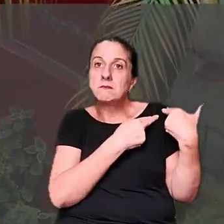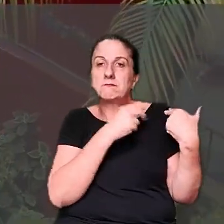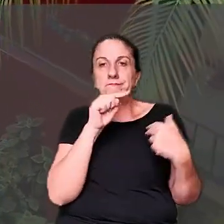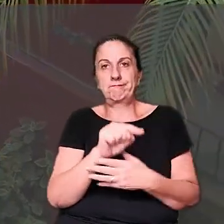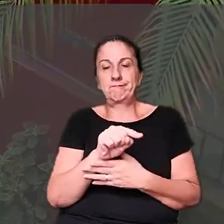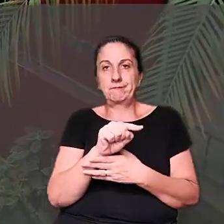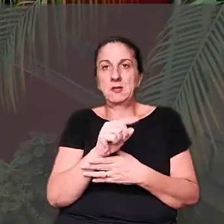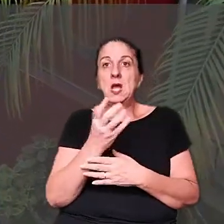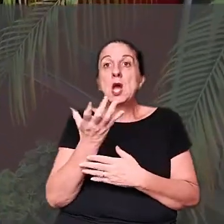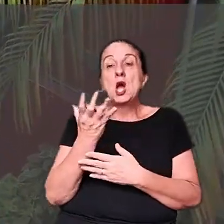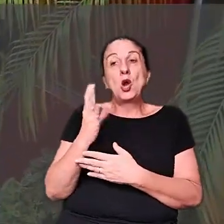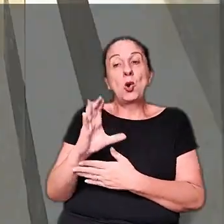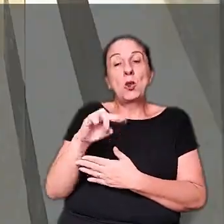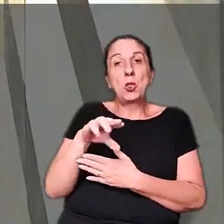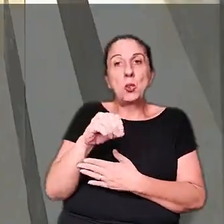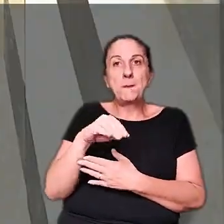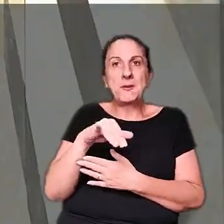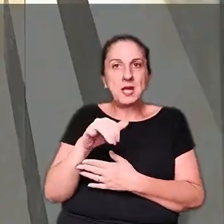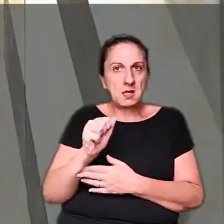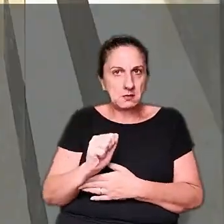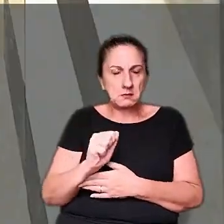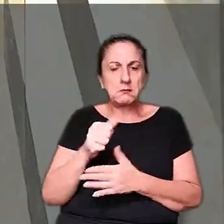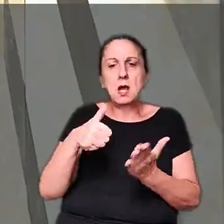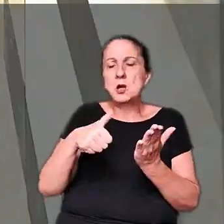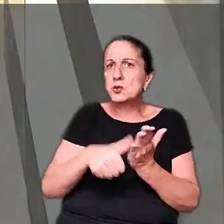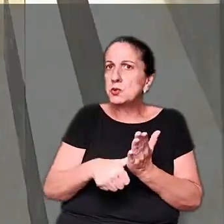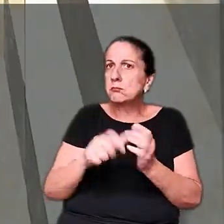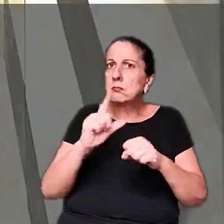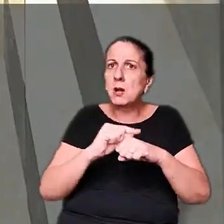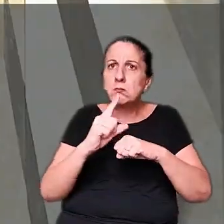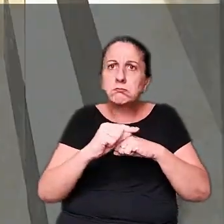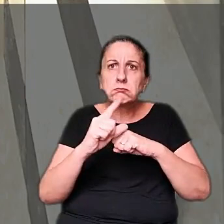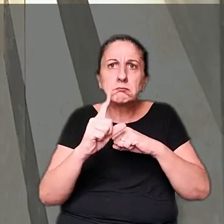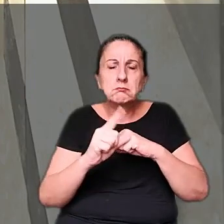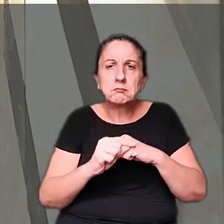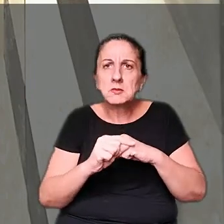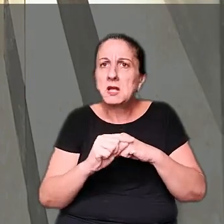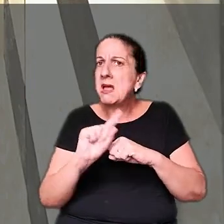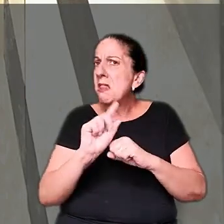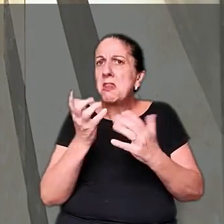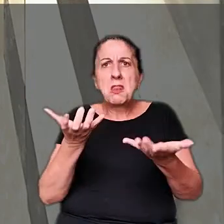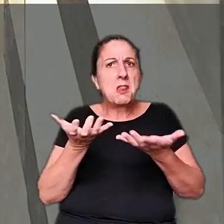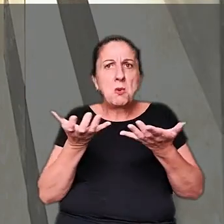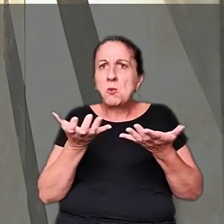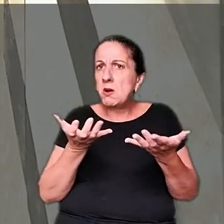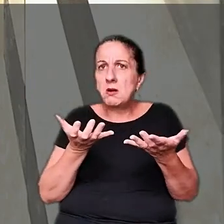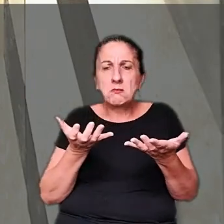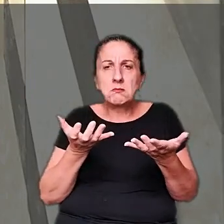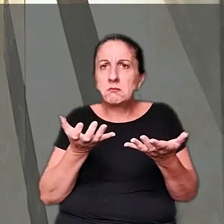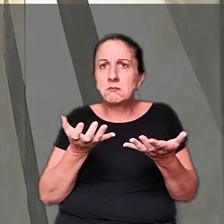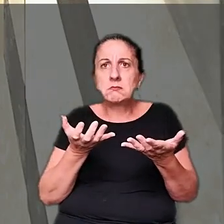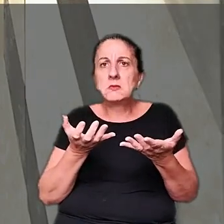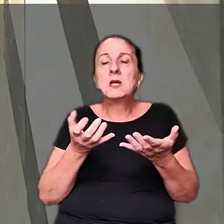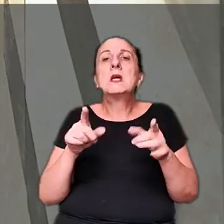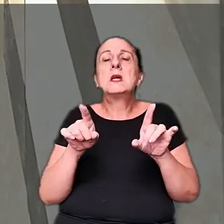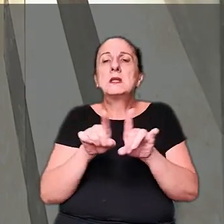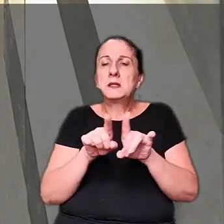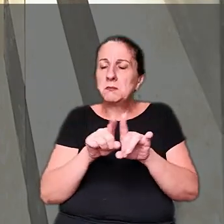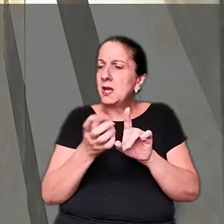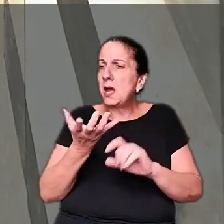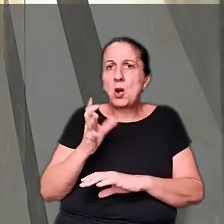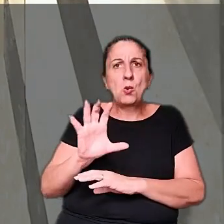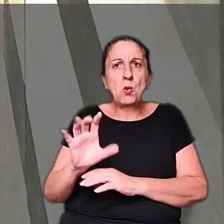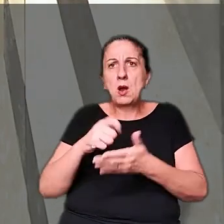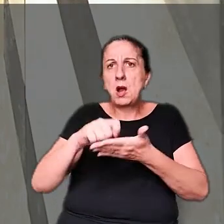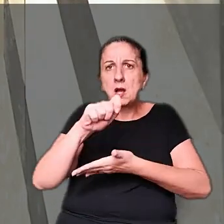como responsável pela guarda. Contra a nomeação, a sócia argumentou que manifestou expressamente não querer o encargo,